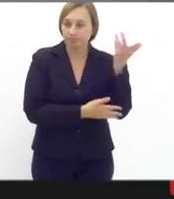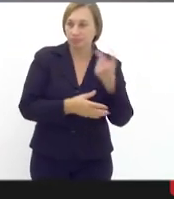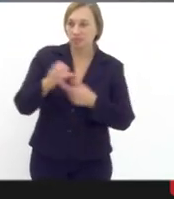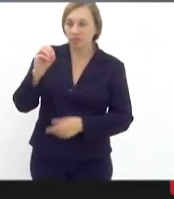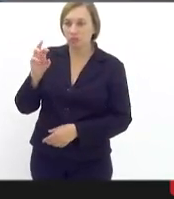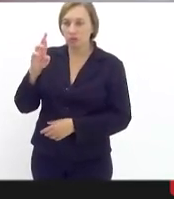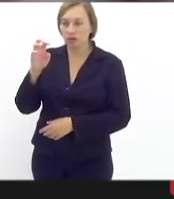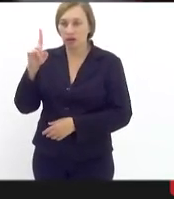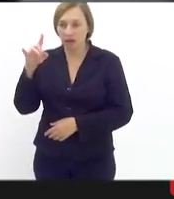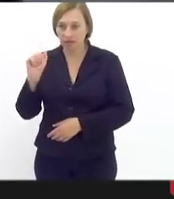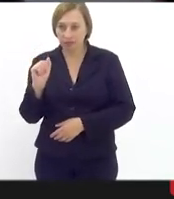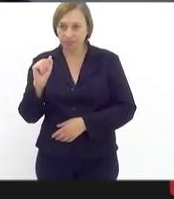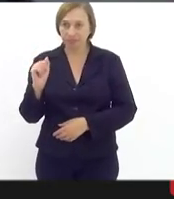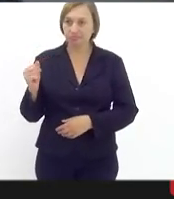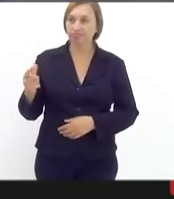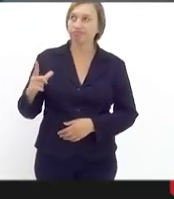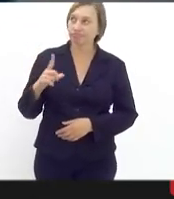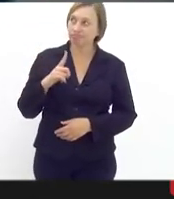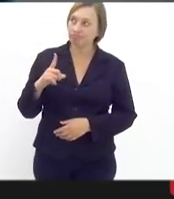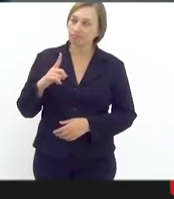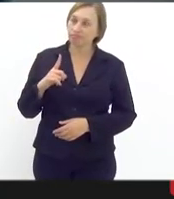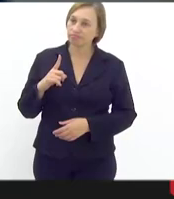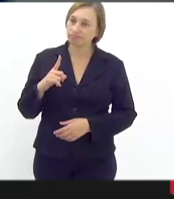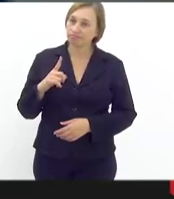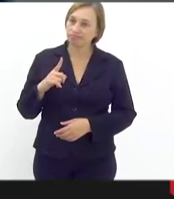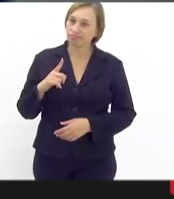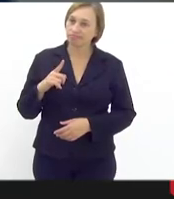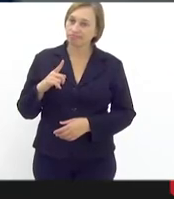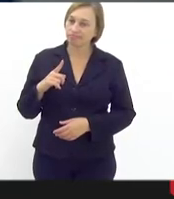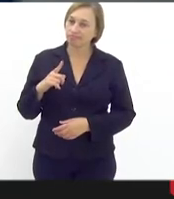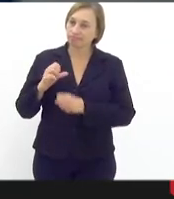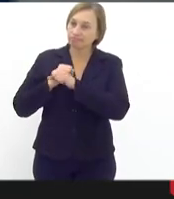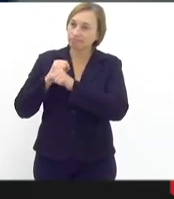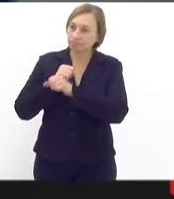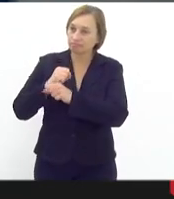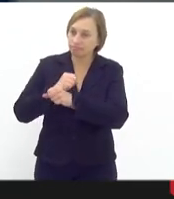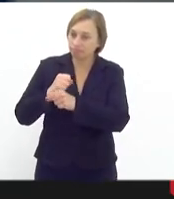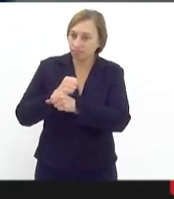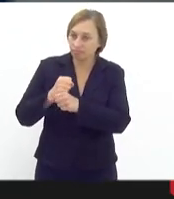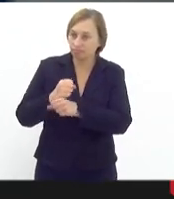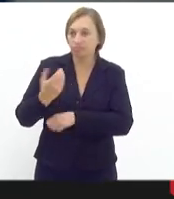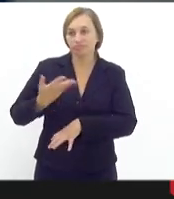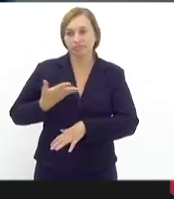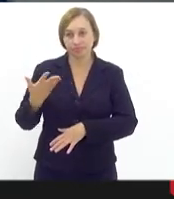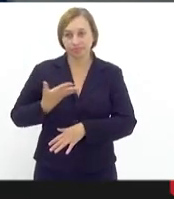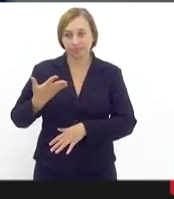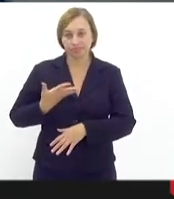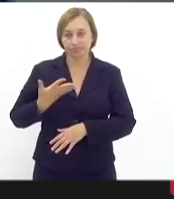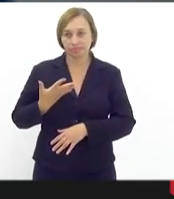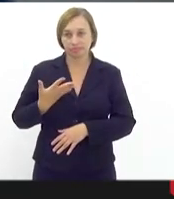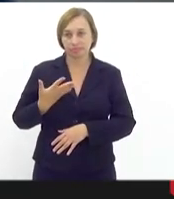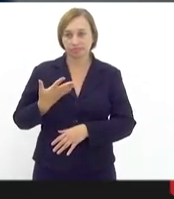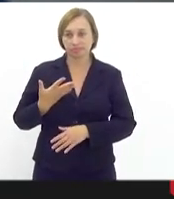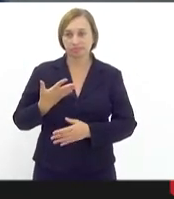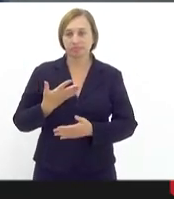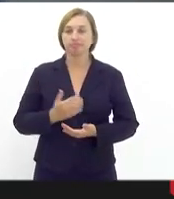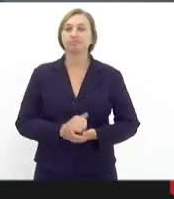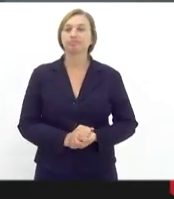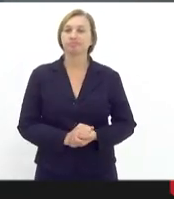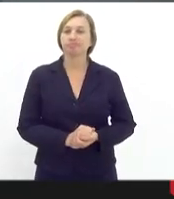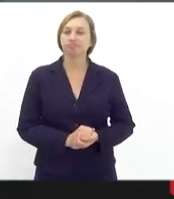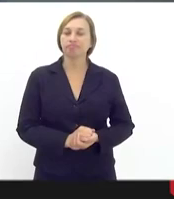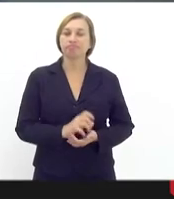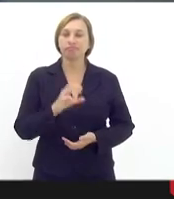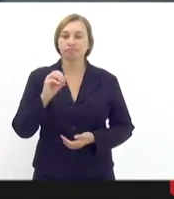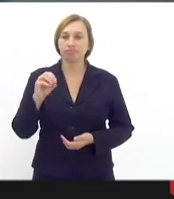ministro do Esporte. Então, a gente já tem isso segundo o governo Lula. Nós já somos companheiros há muito tempo. E o